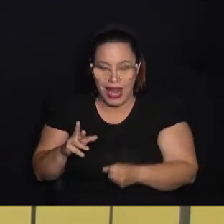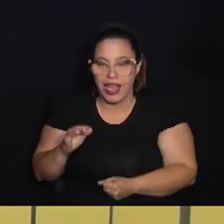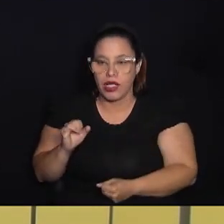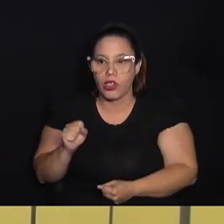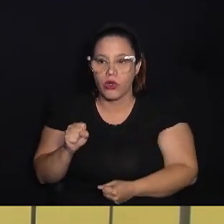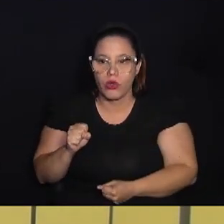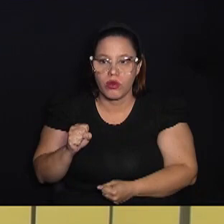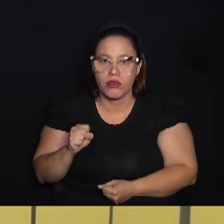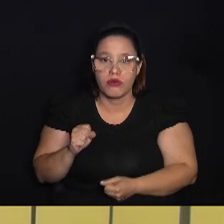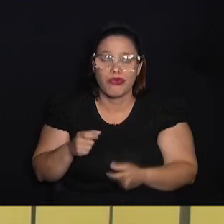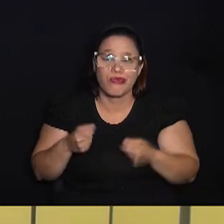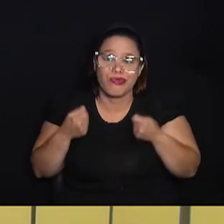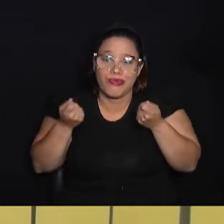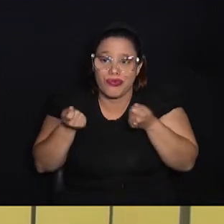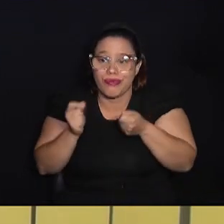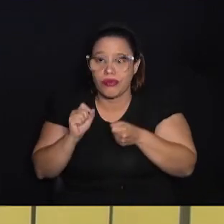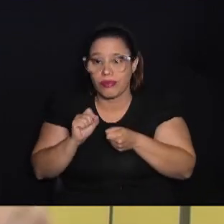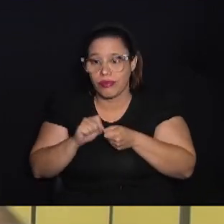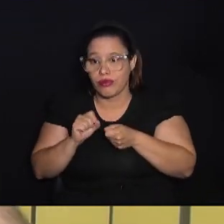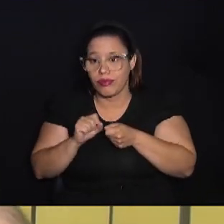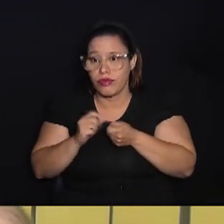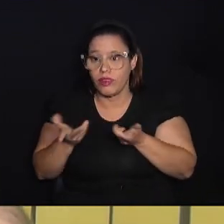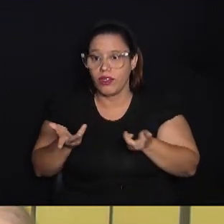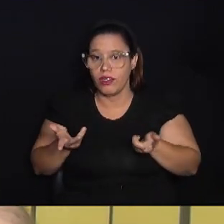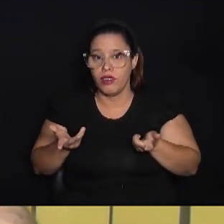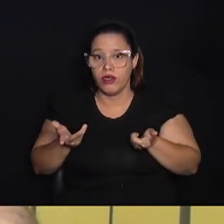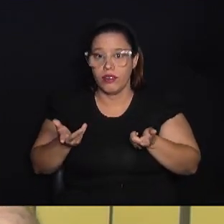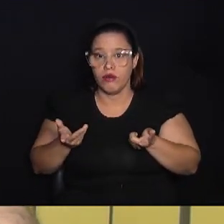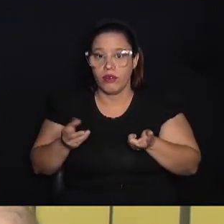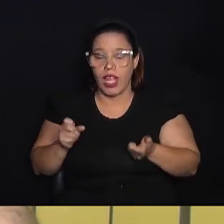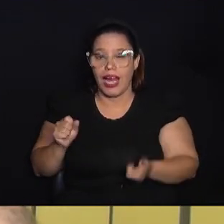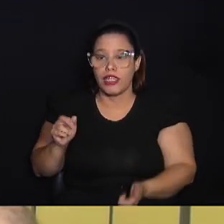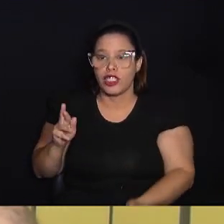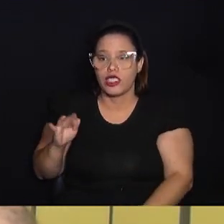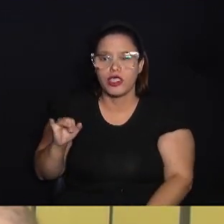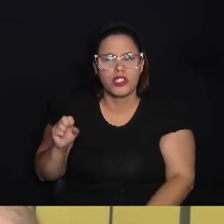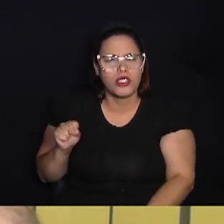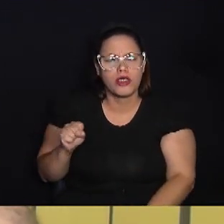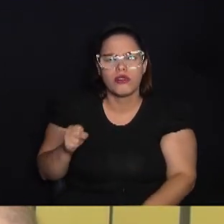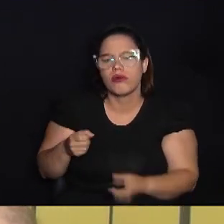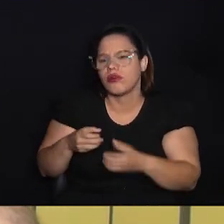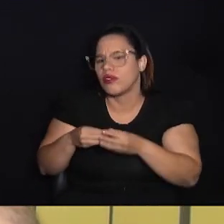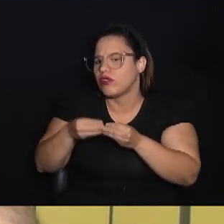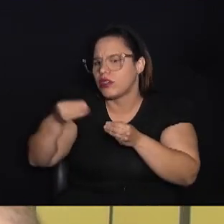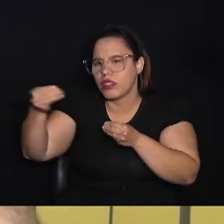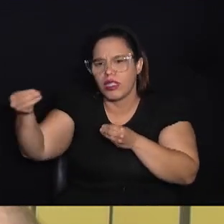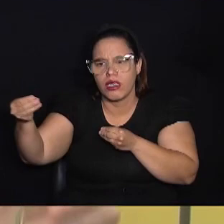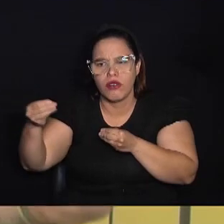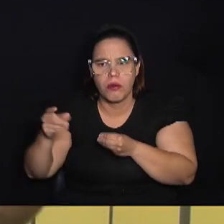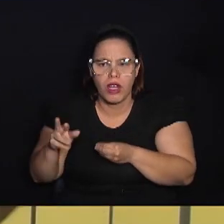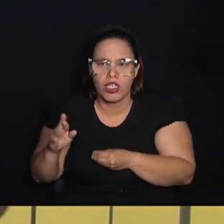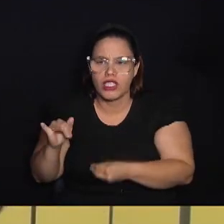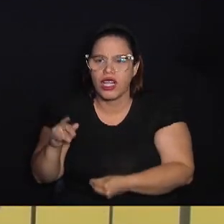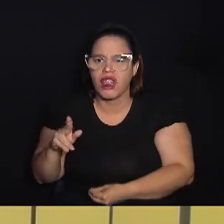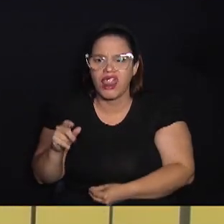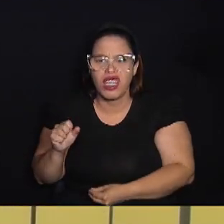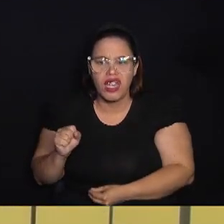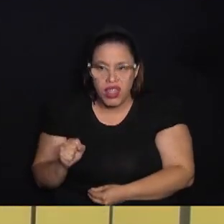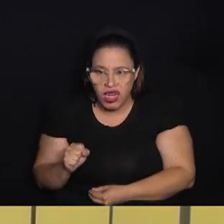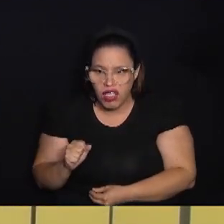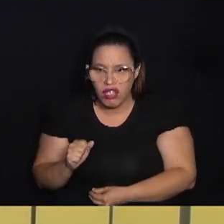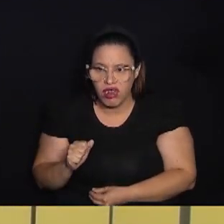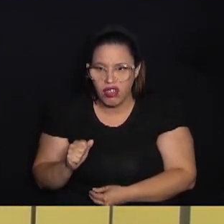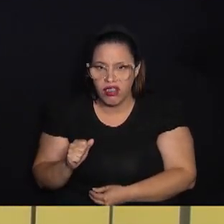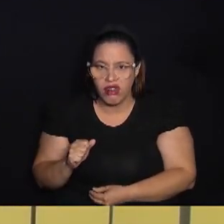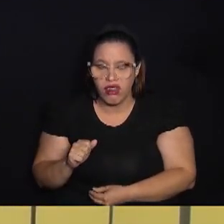não tinha o que fazer com aquilo a a os corpos dos argentinos já haviam sido transladados pra Argentina então a